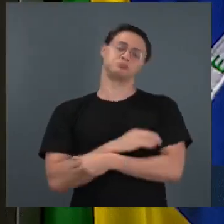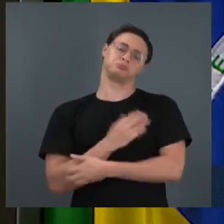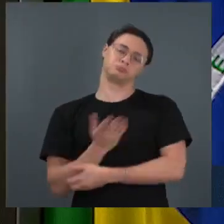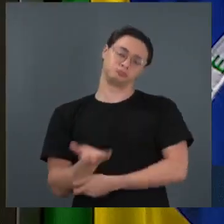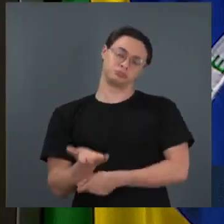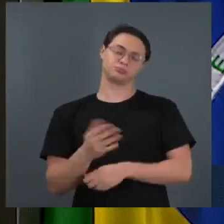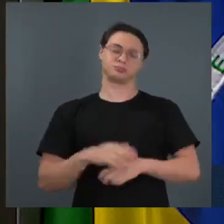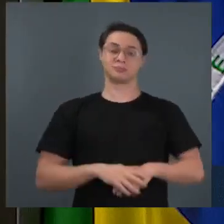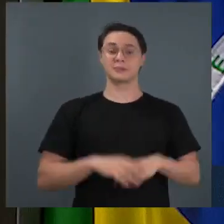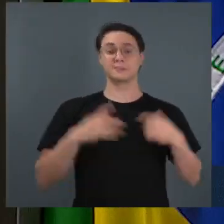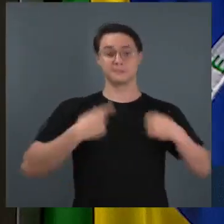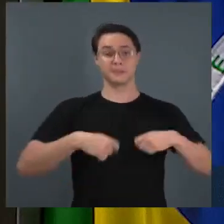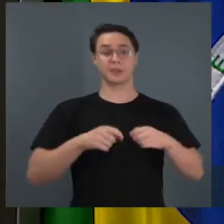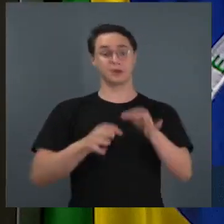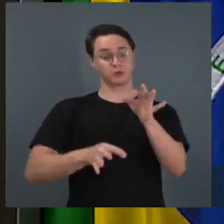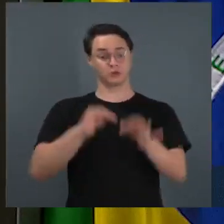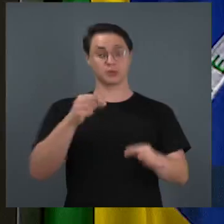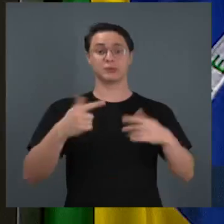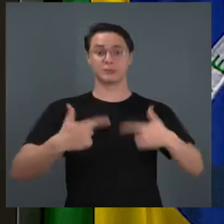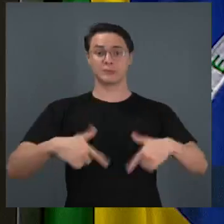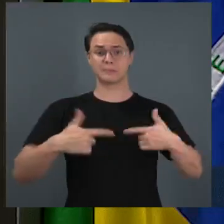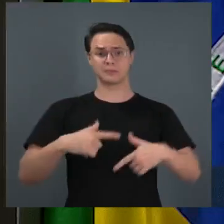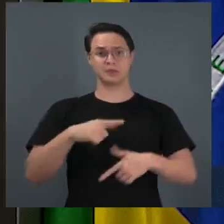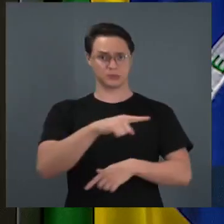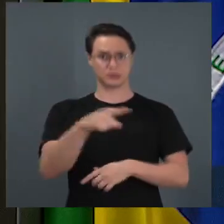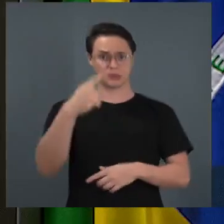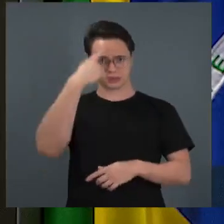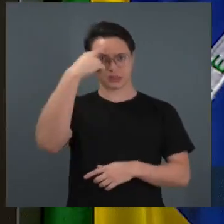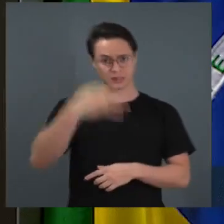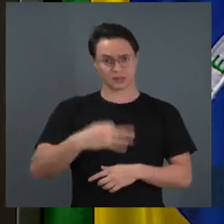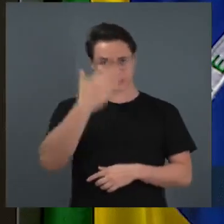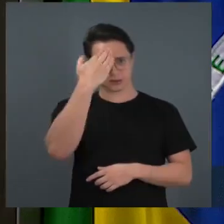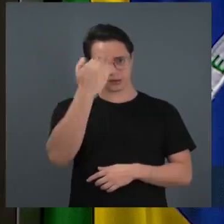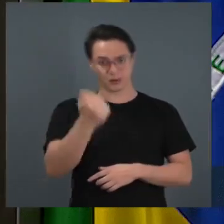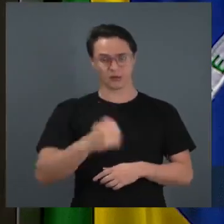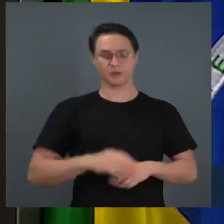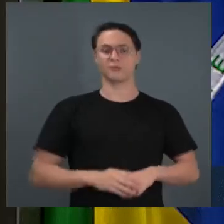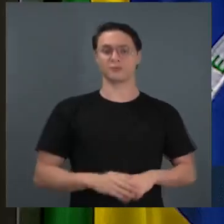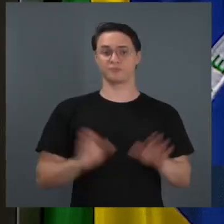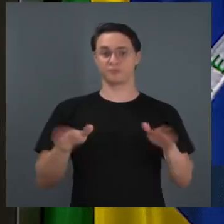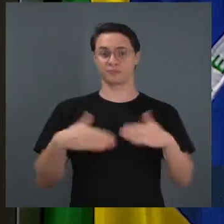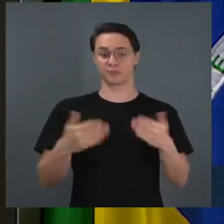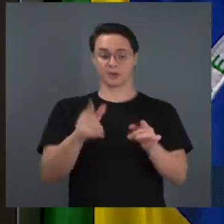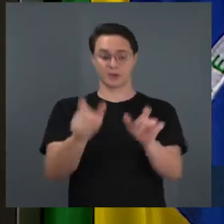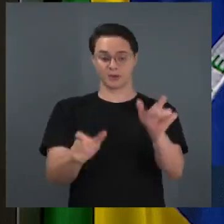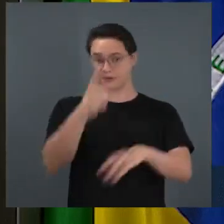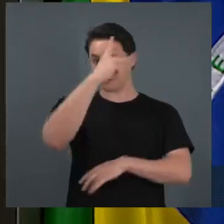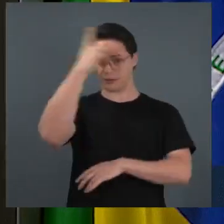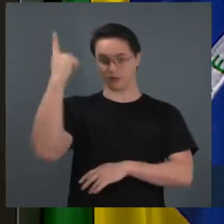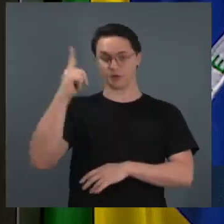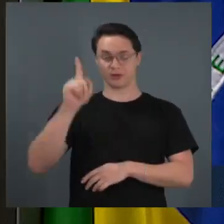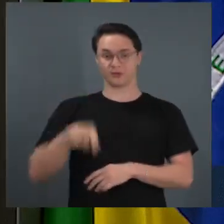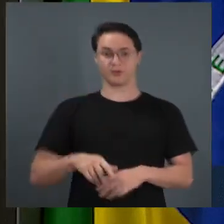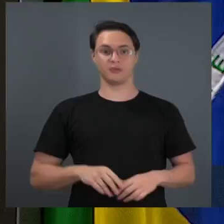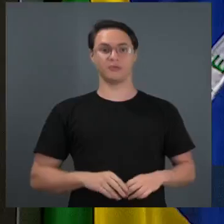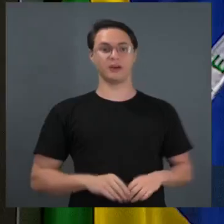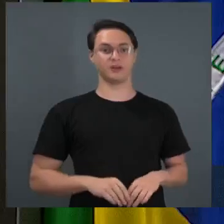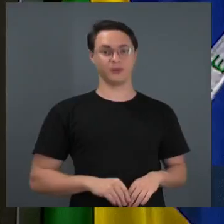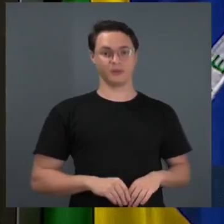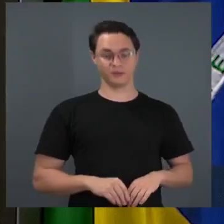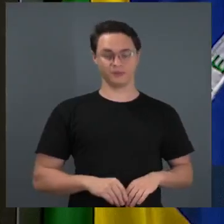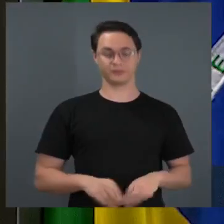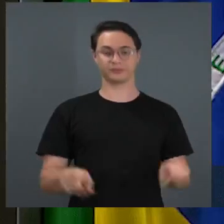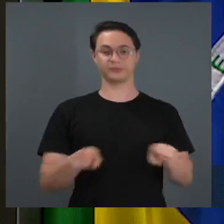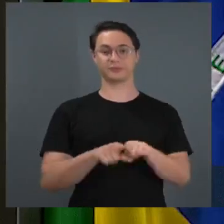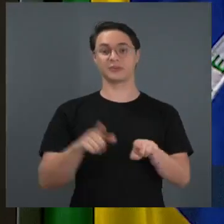que ser a Justiça do Trabalho, ninguém tem dúvida quanto a isso. Essa suspensão, válida até o julgamento definitivo